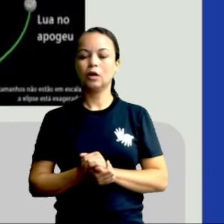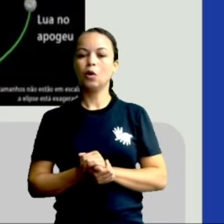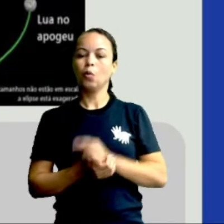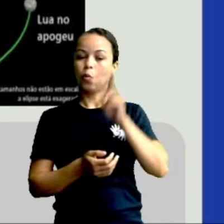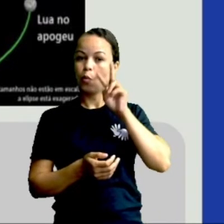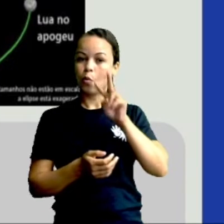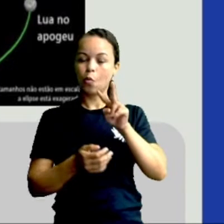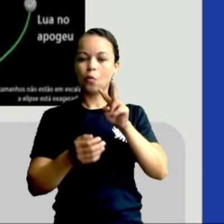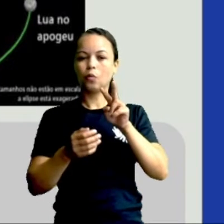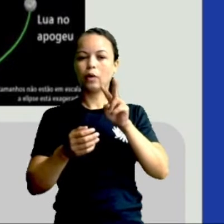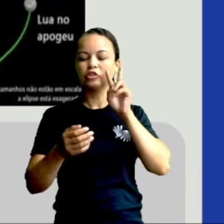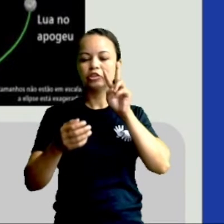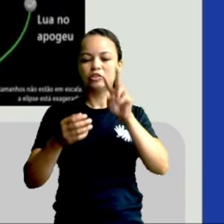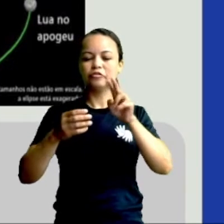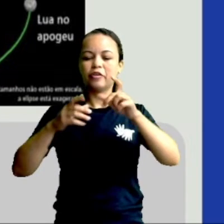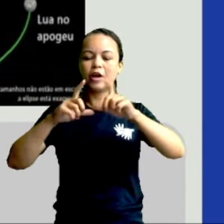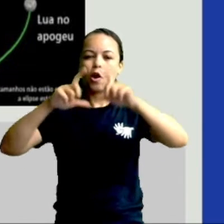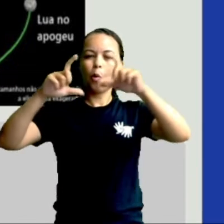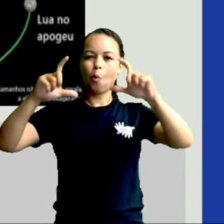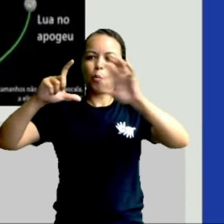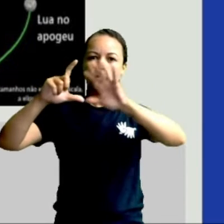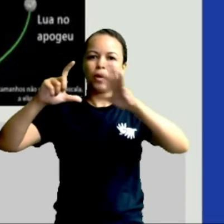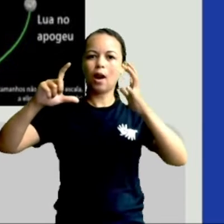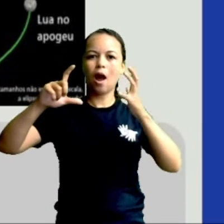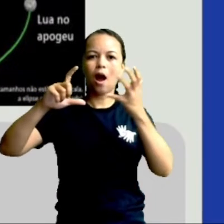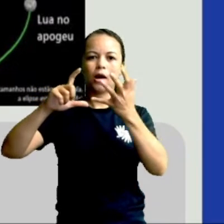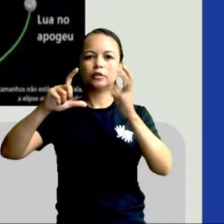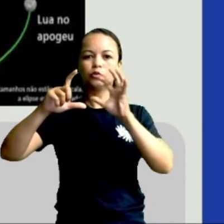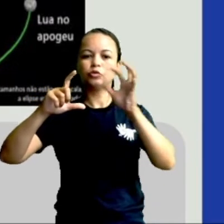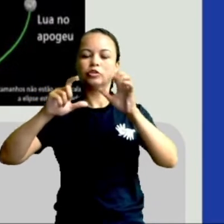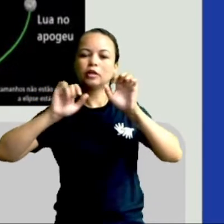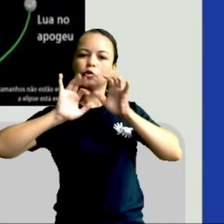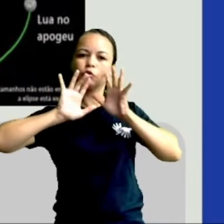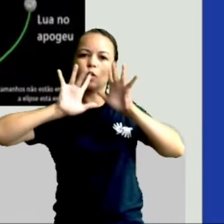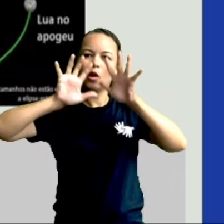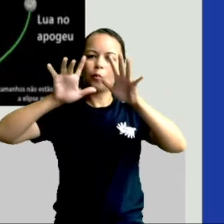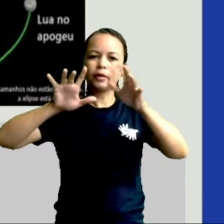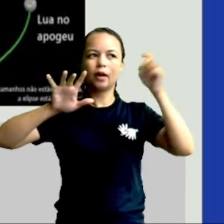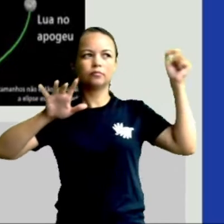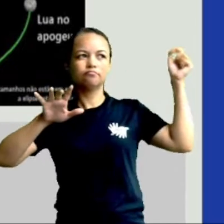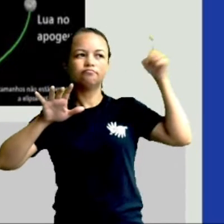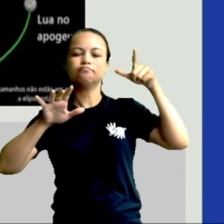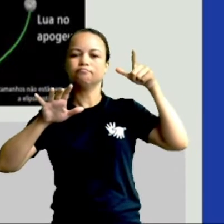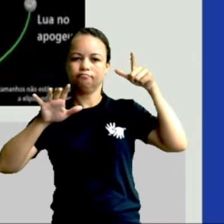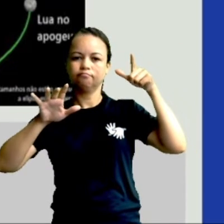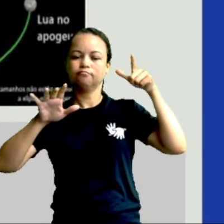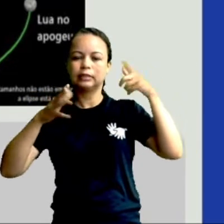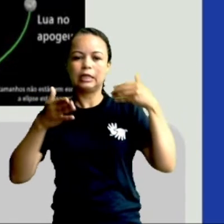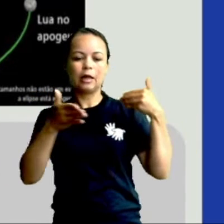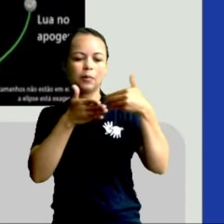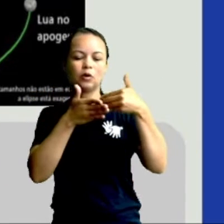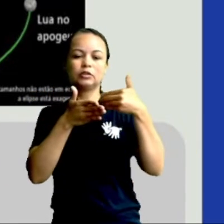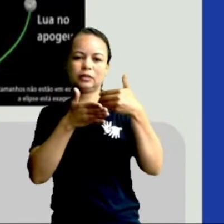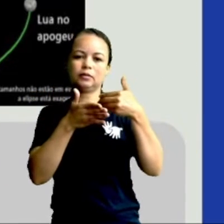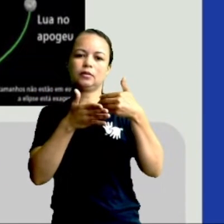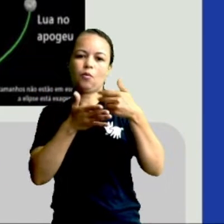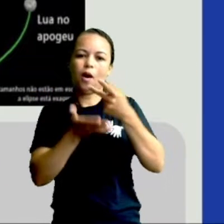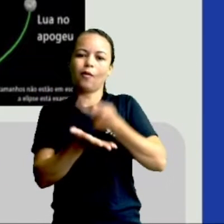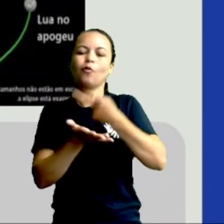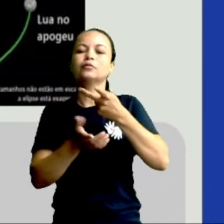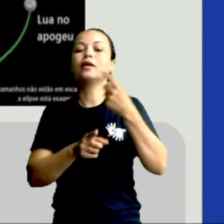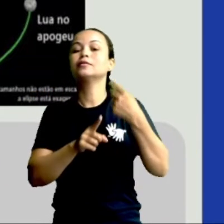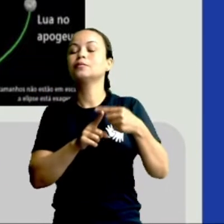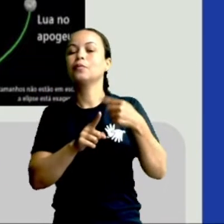vemos, lembra que a gente só vê um lado da Lua, está todo iluminado pelo Sol. Essa aproximação ocorre